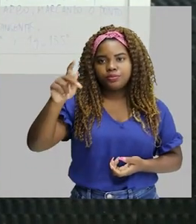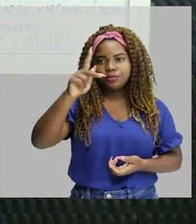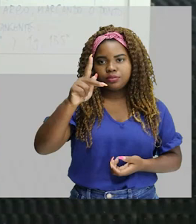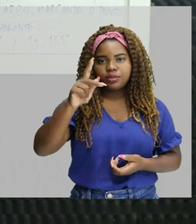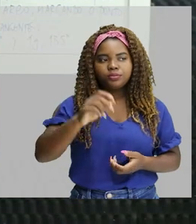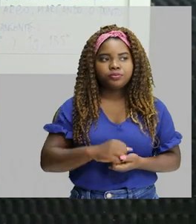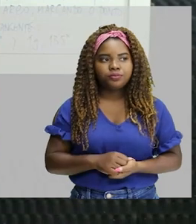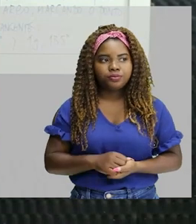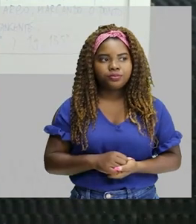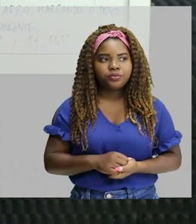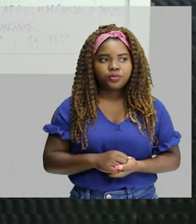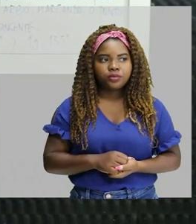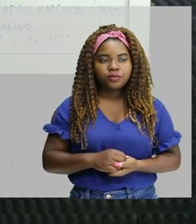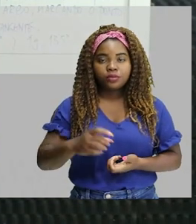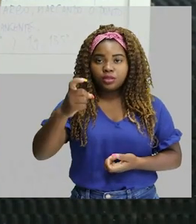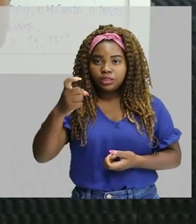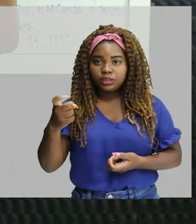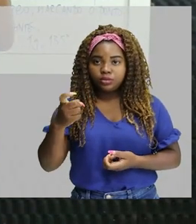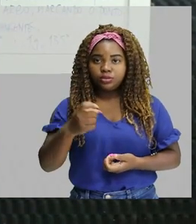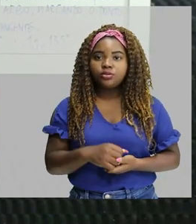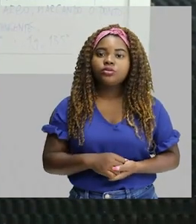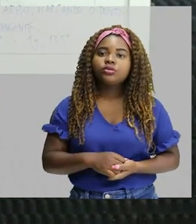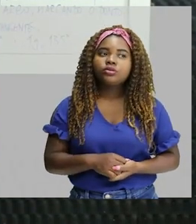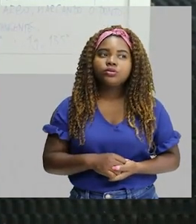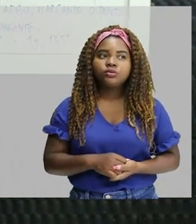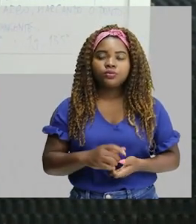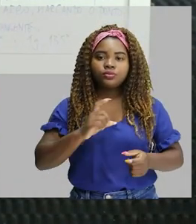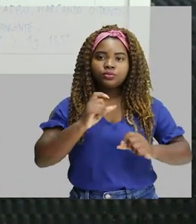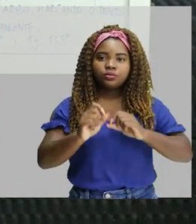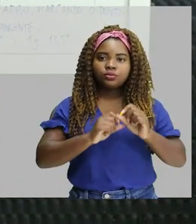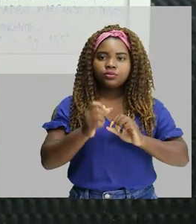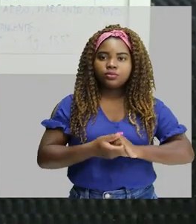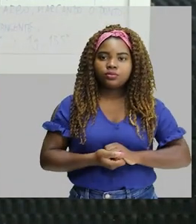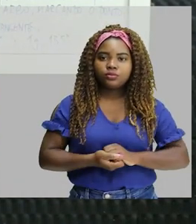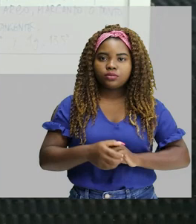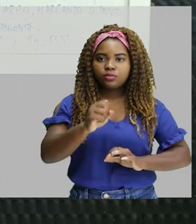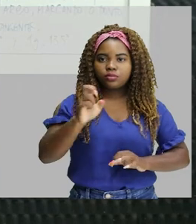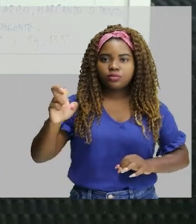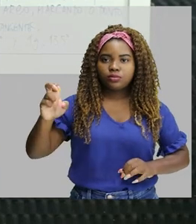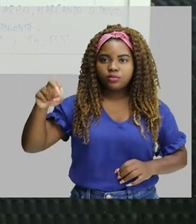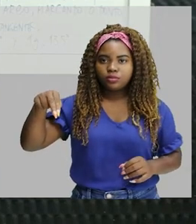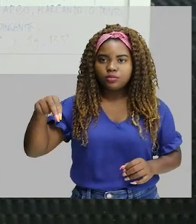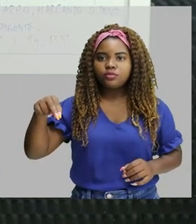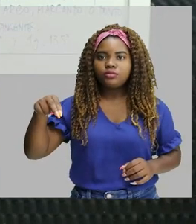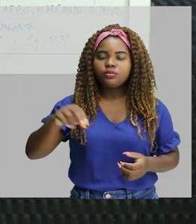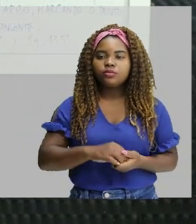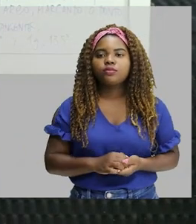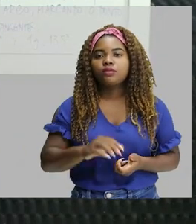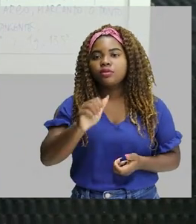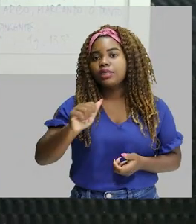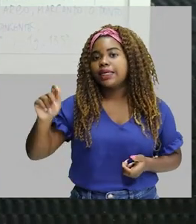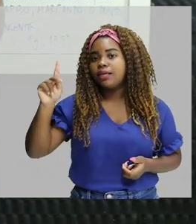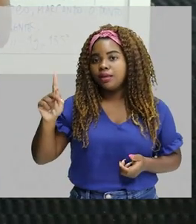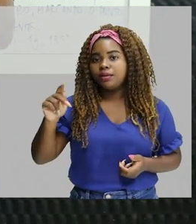considerando um arco ap de medida x denominamos de seno de ap o valor da